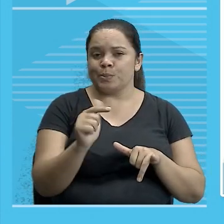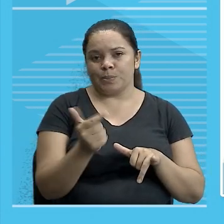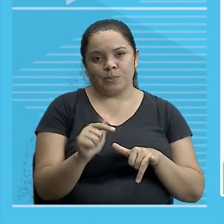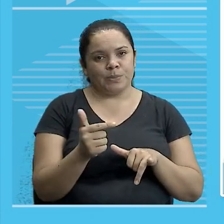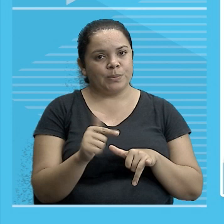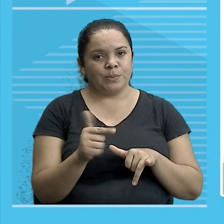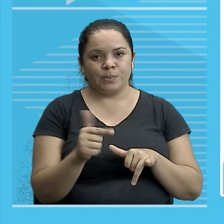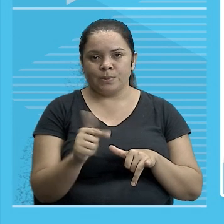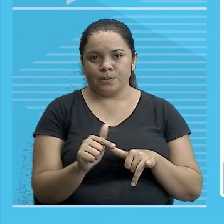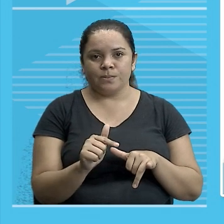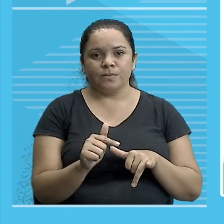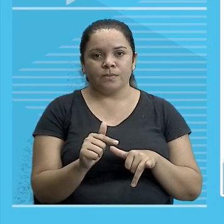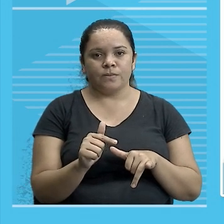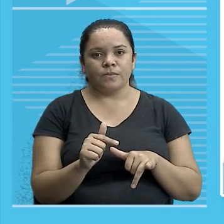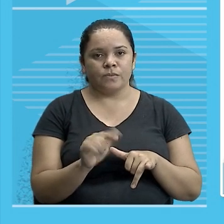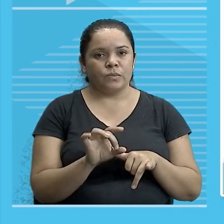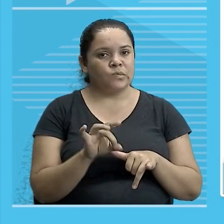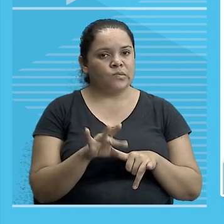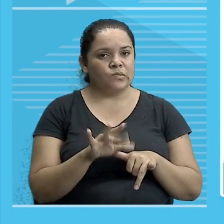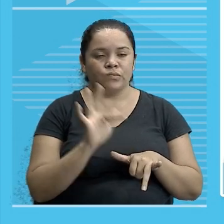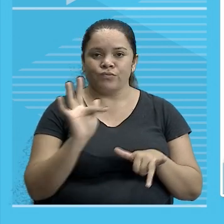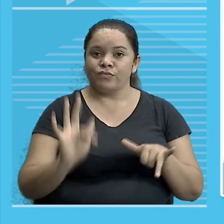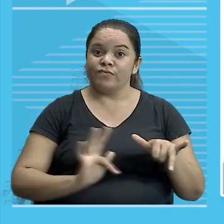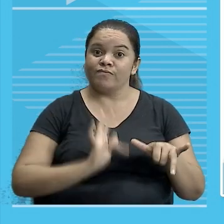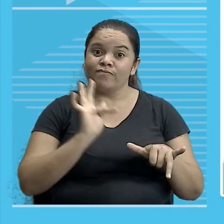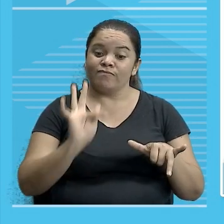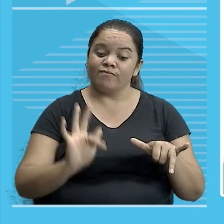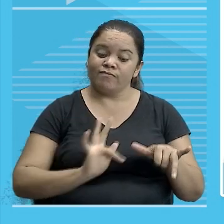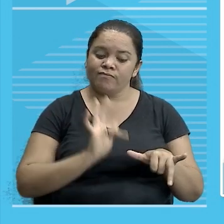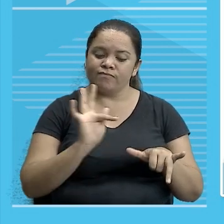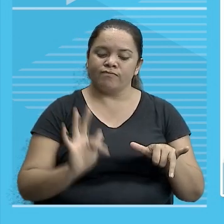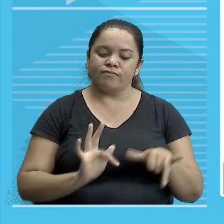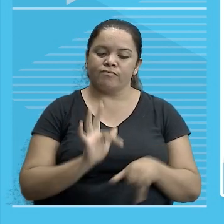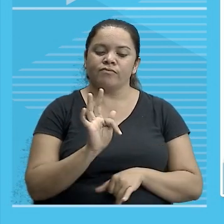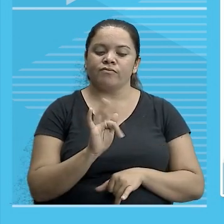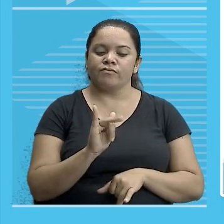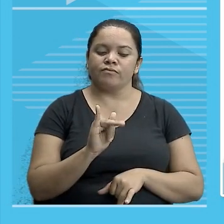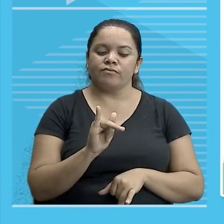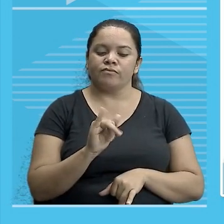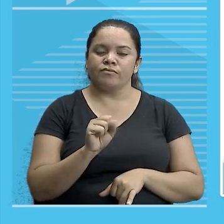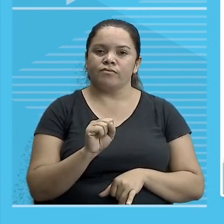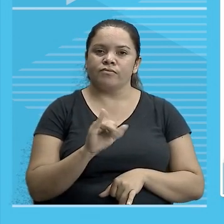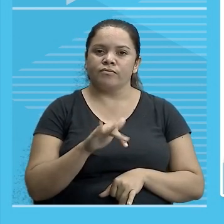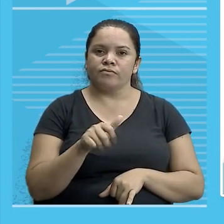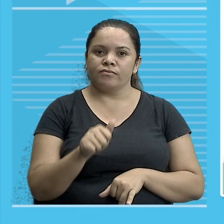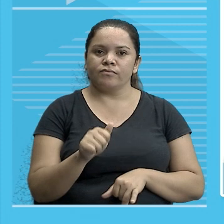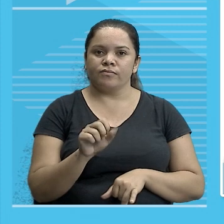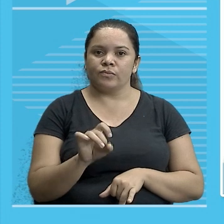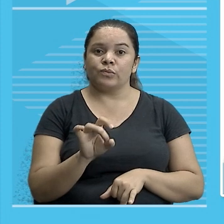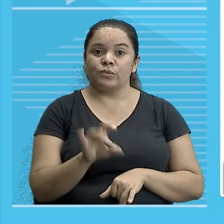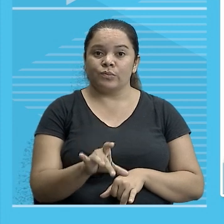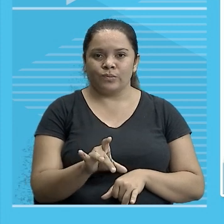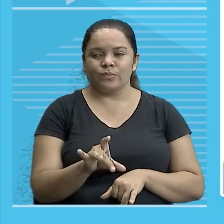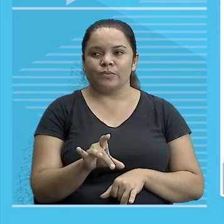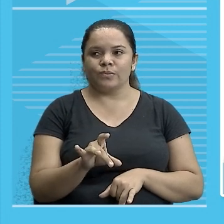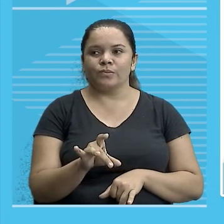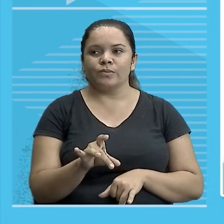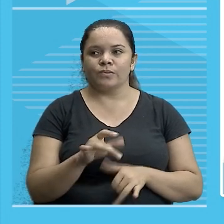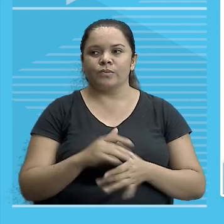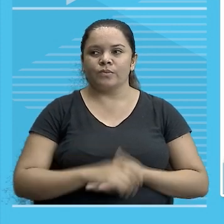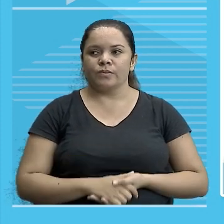transformação química, apenas física. Não tem transformação química, galera. Só tem transformação